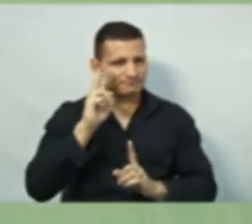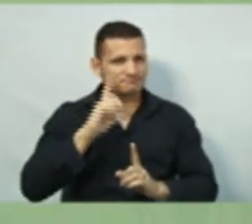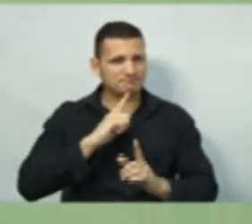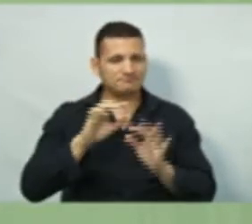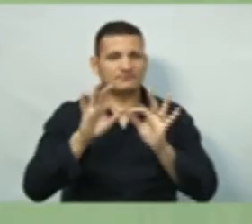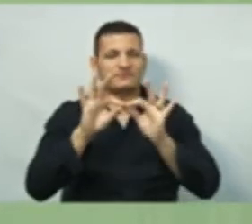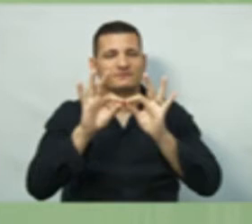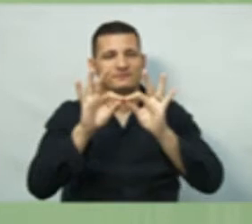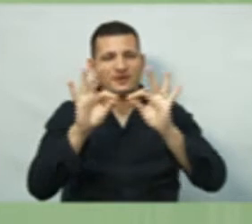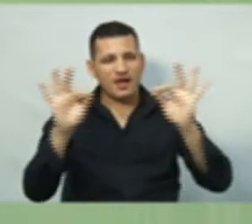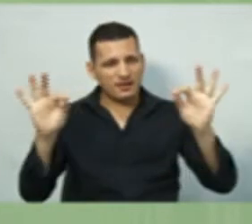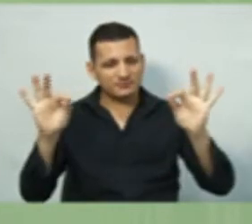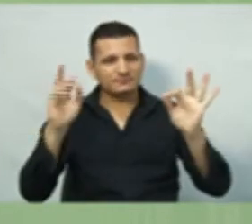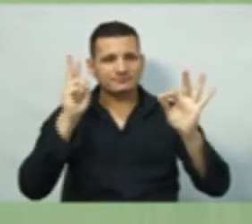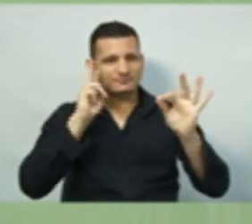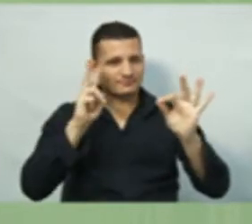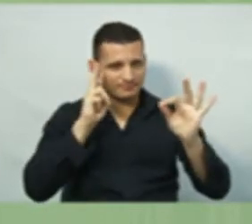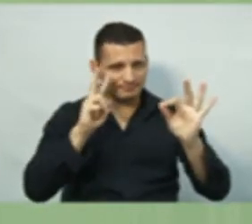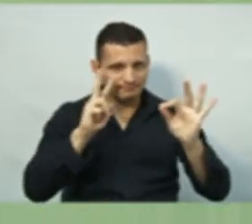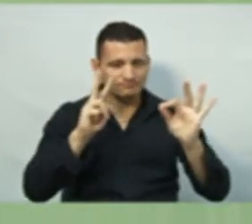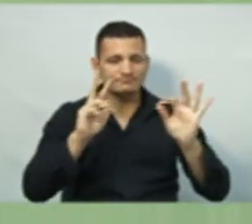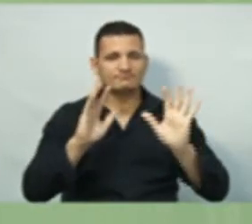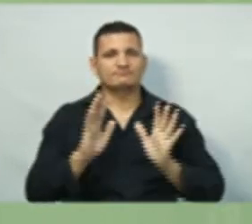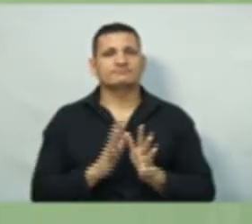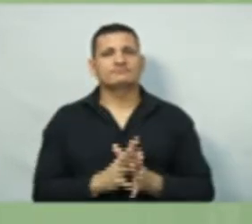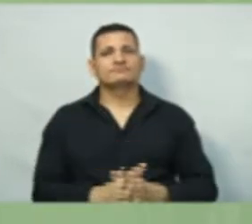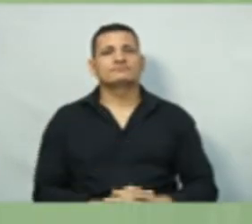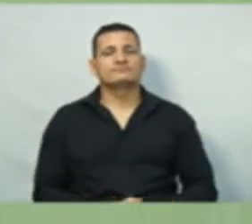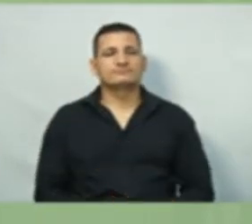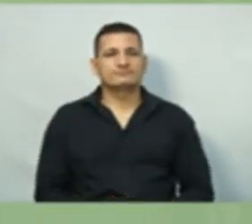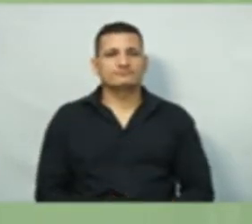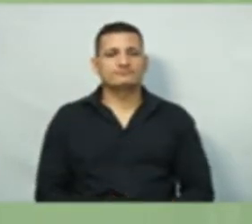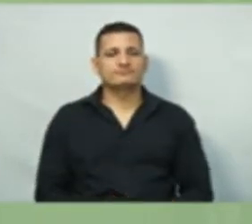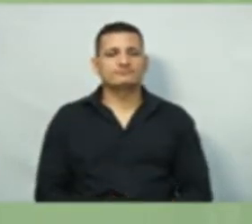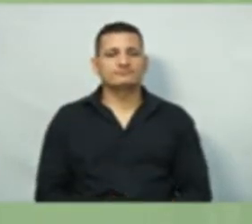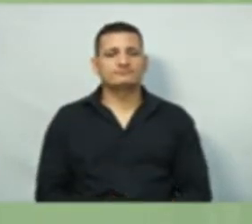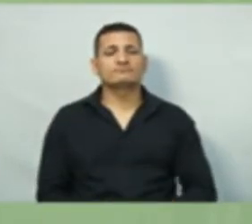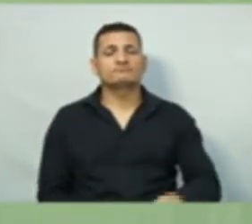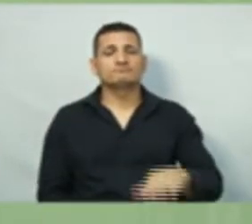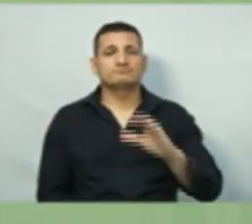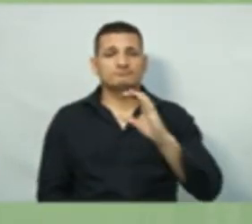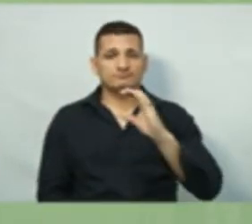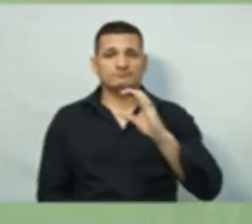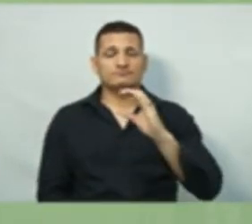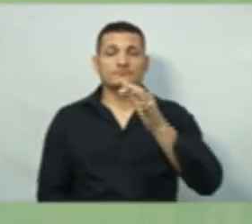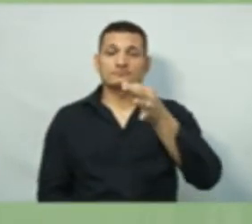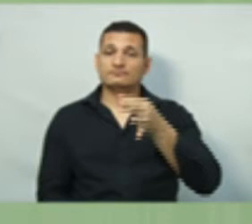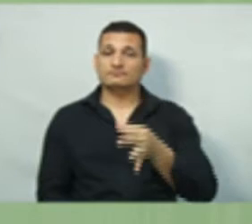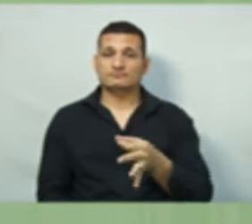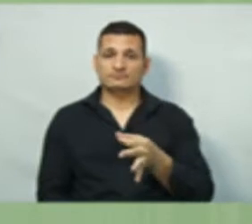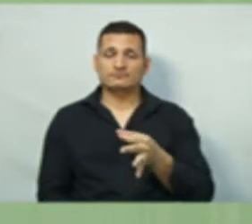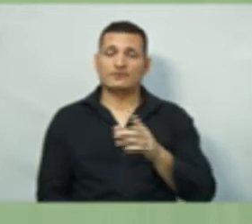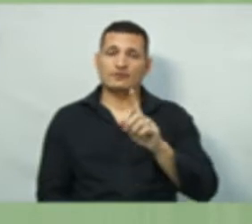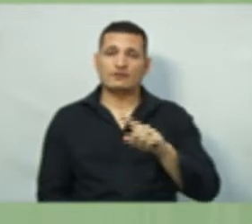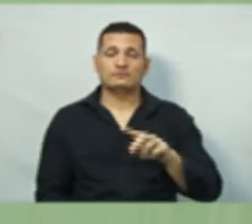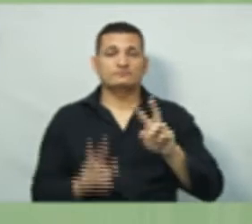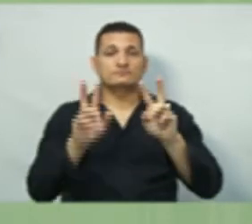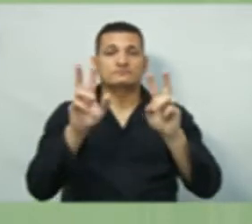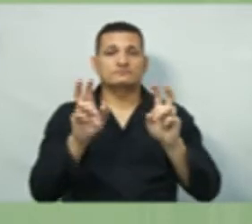frase isolada só escrito isso? Certinho, inclusive é o assunto da atividade